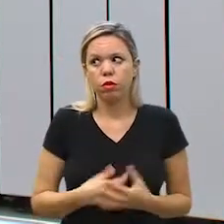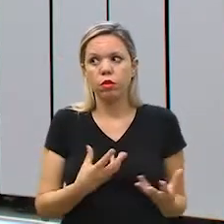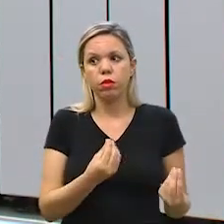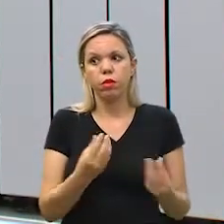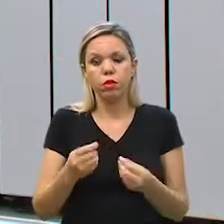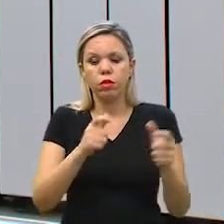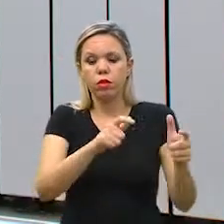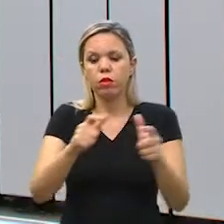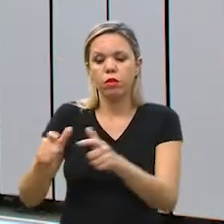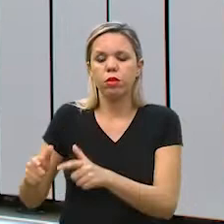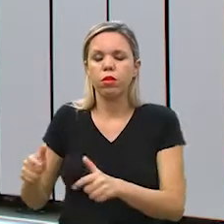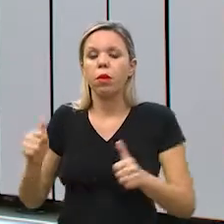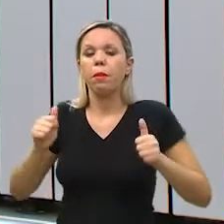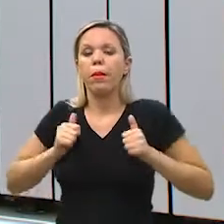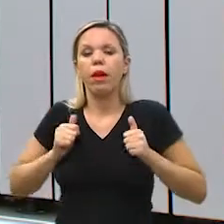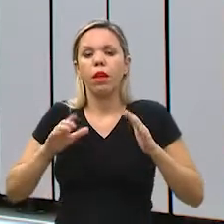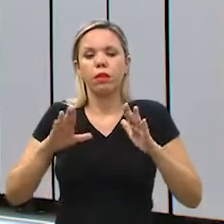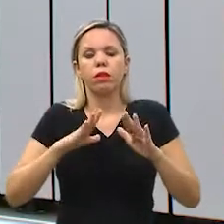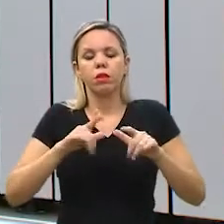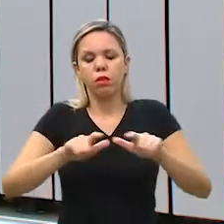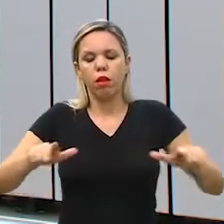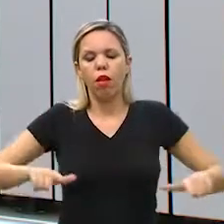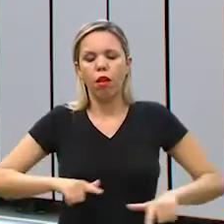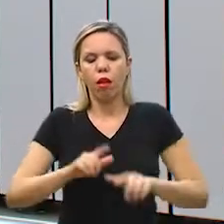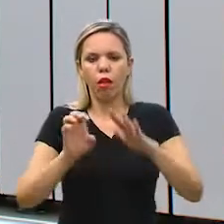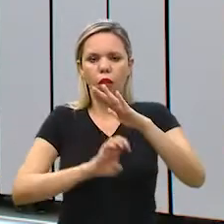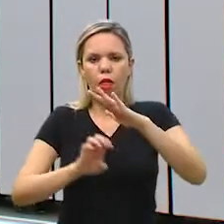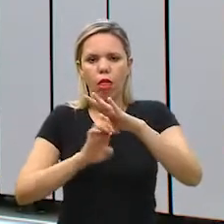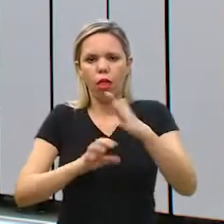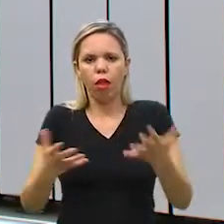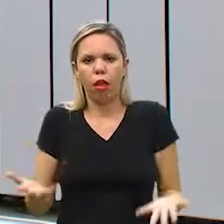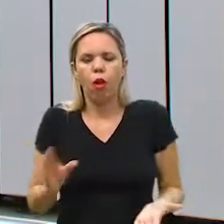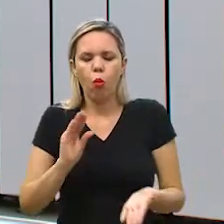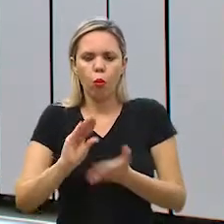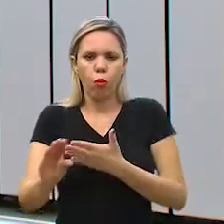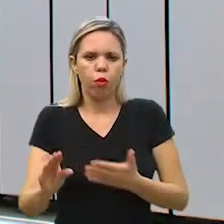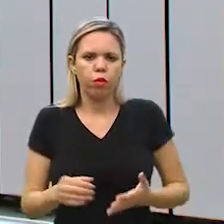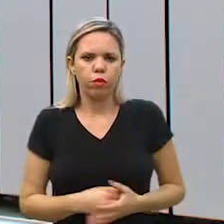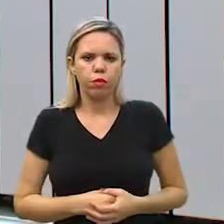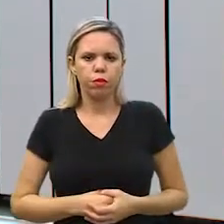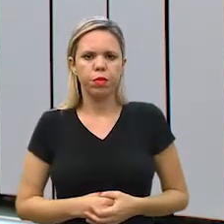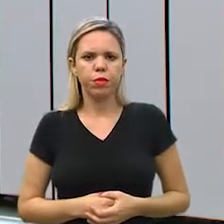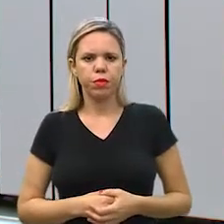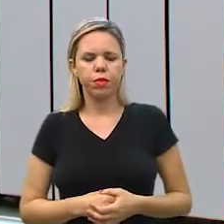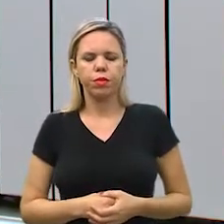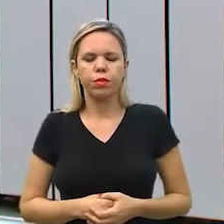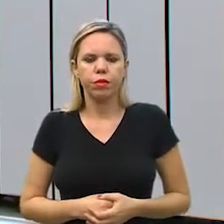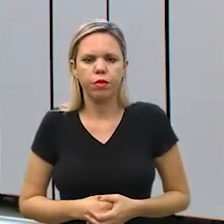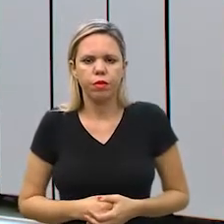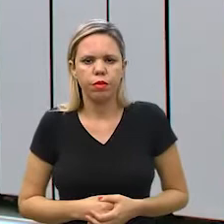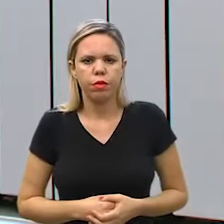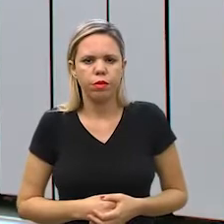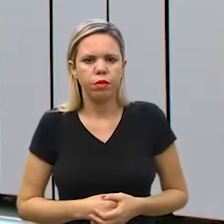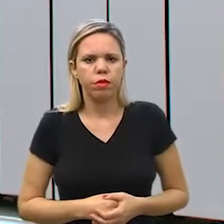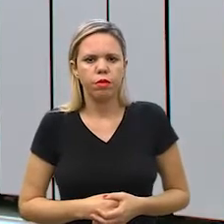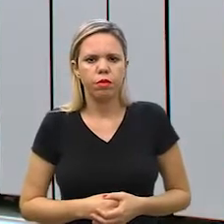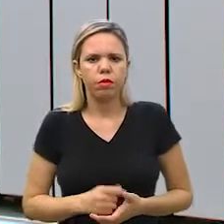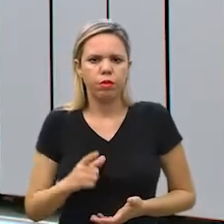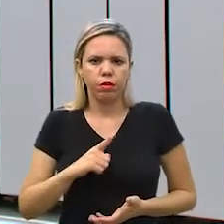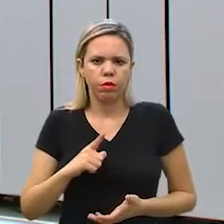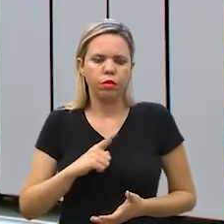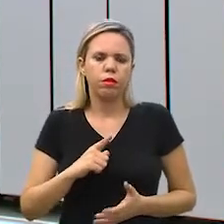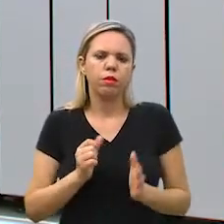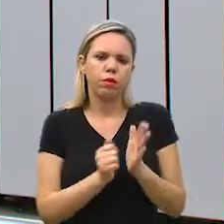muitos locais ociosos na cidade, empresas querendo investir, né? E que acaba tendo